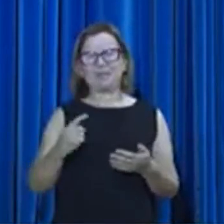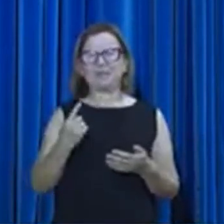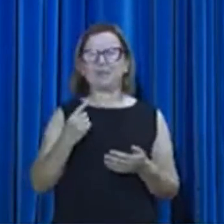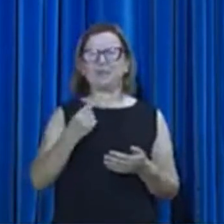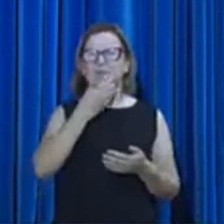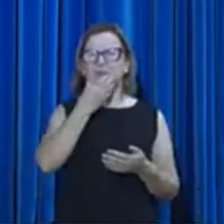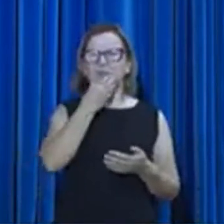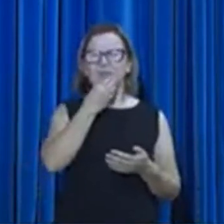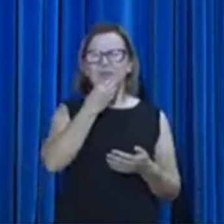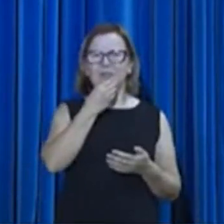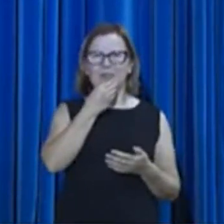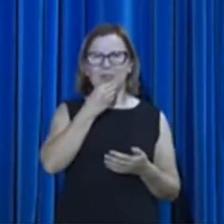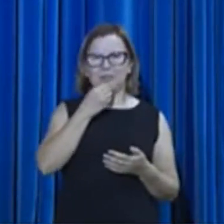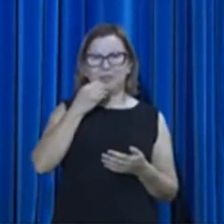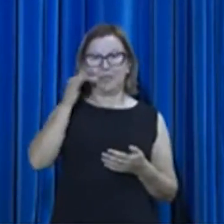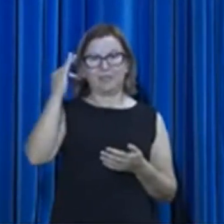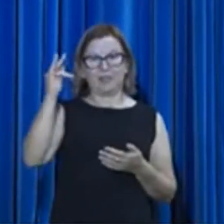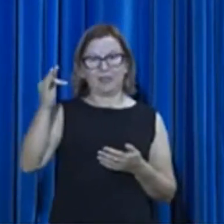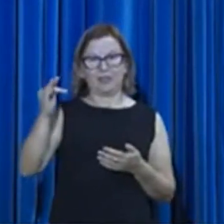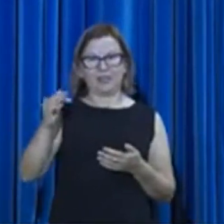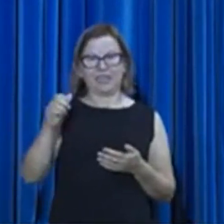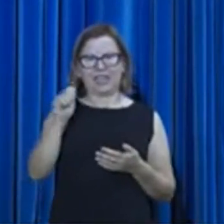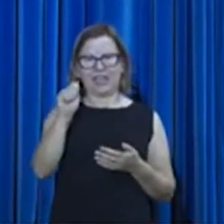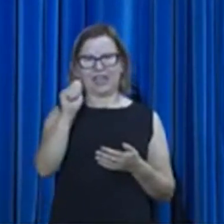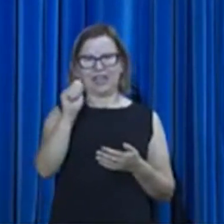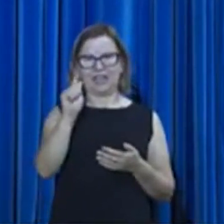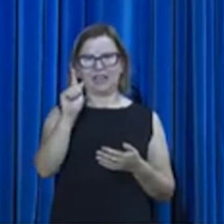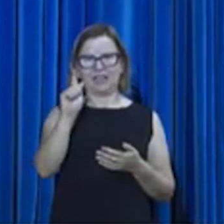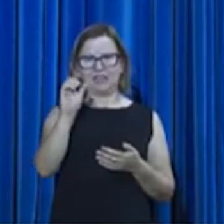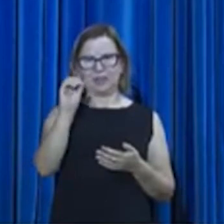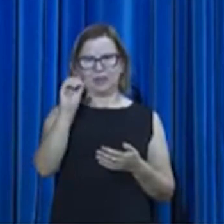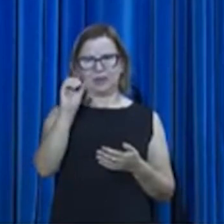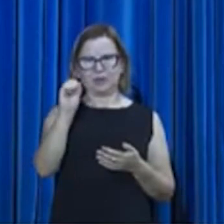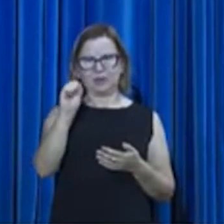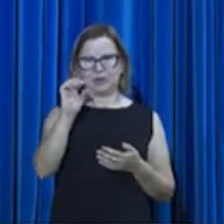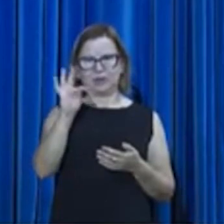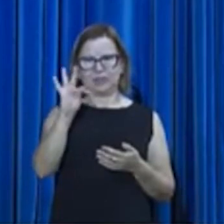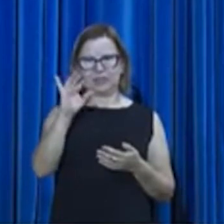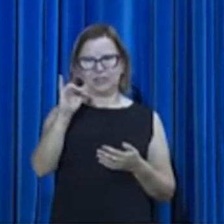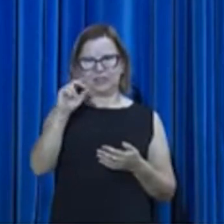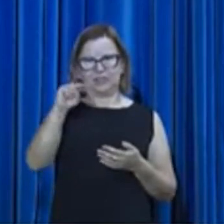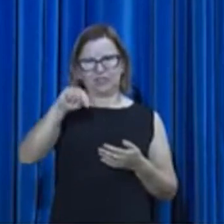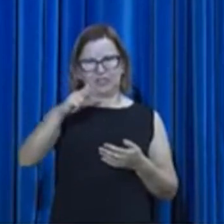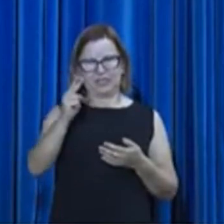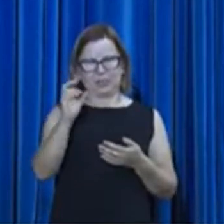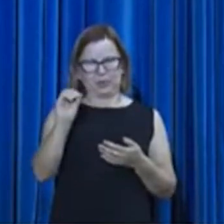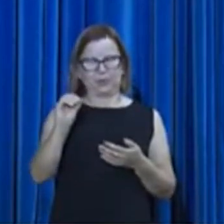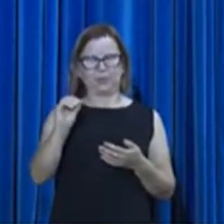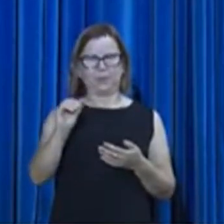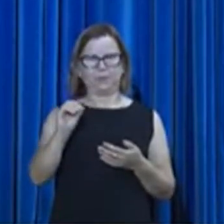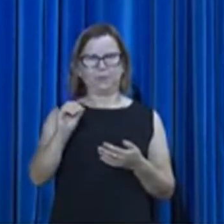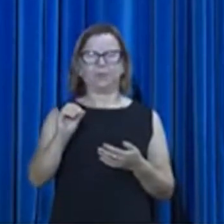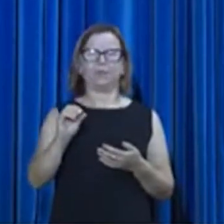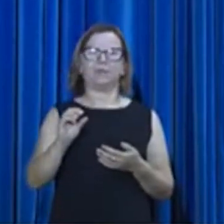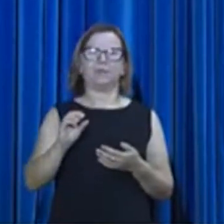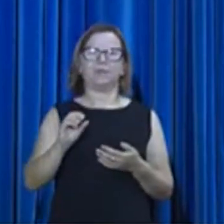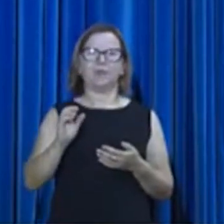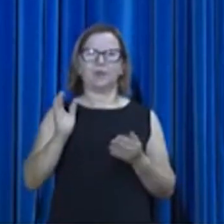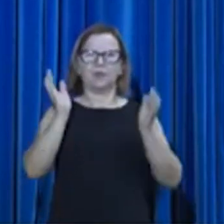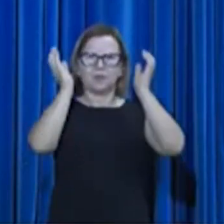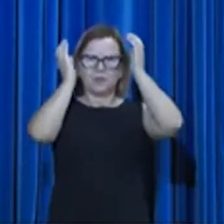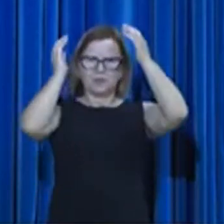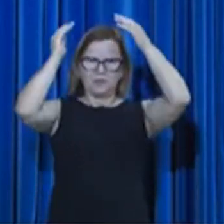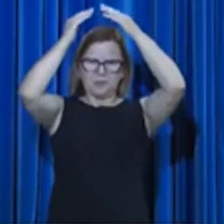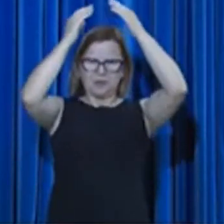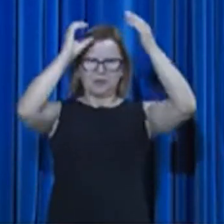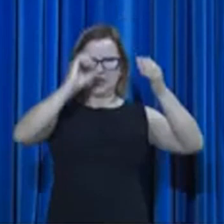entre 354 a 430 depois de Cristo, ele era um bispo católico, teólogo e filósofo do século